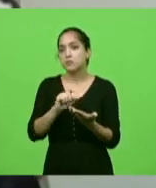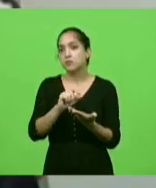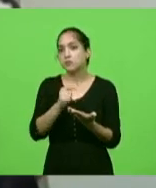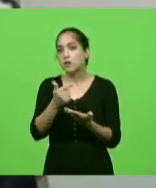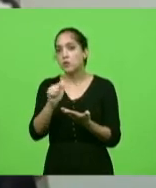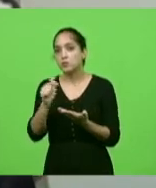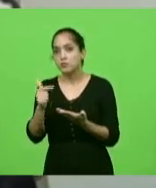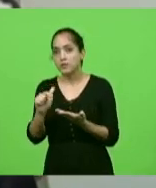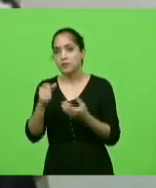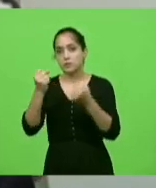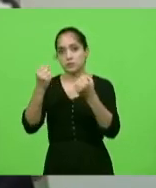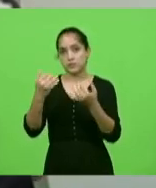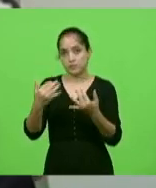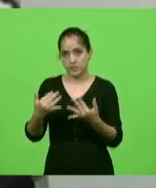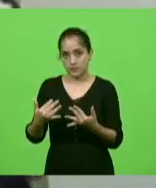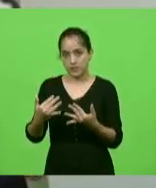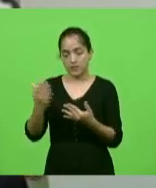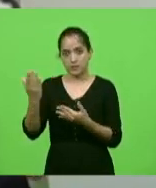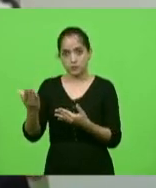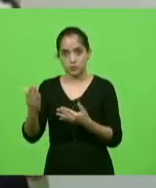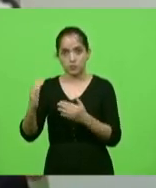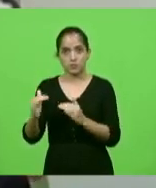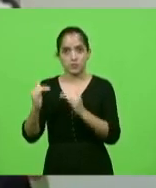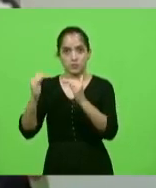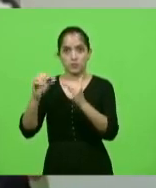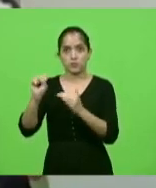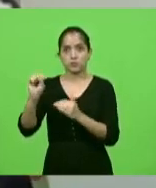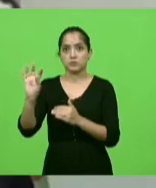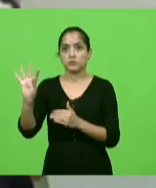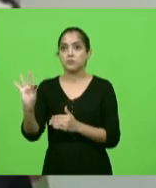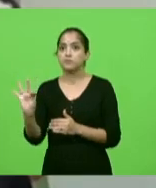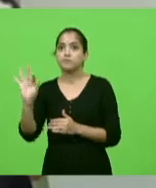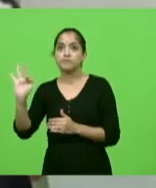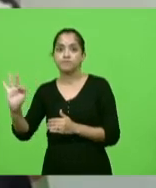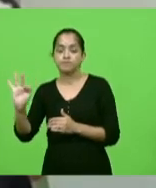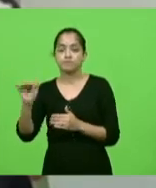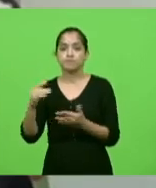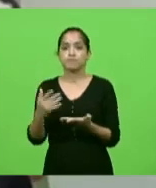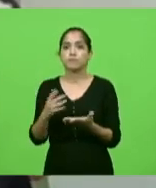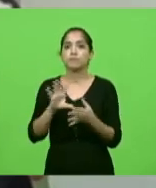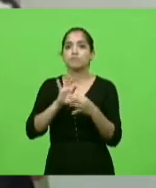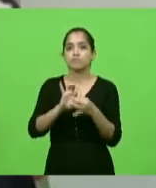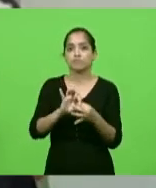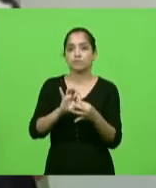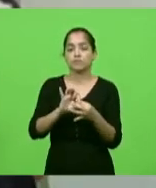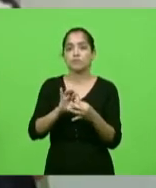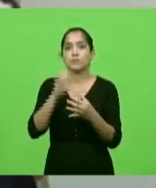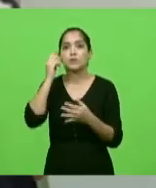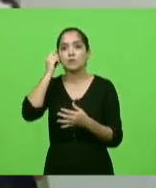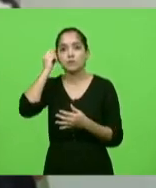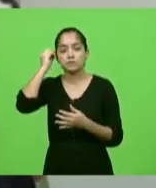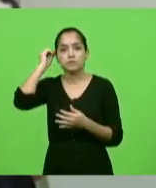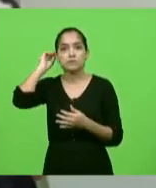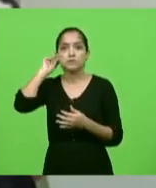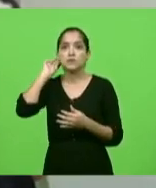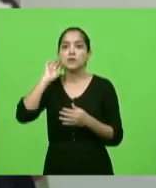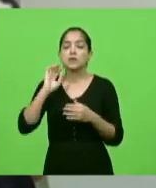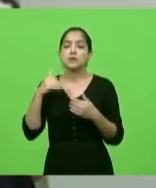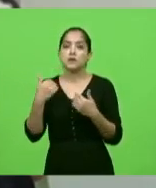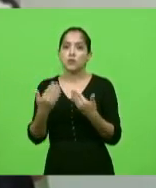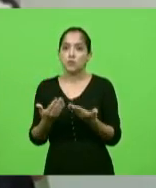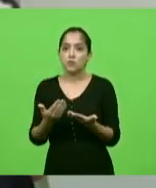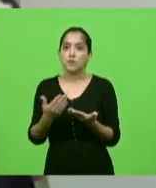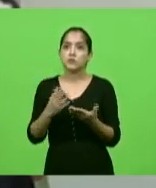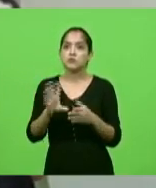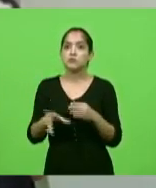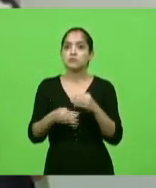sido proferida pelo Superior Tribunal Federal com força vinculante foi em alguma